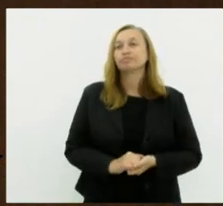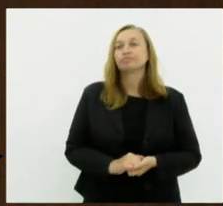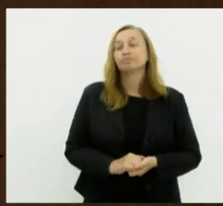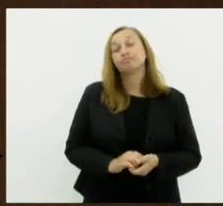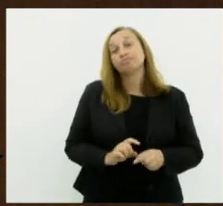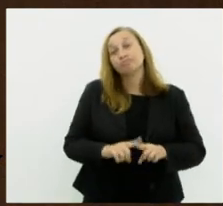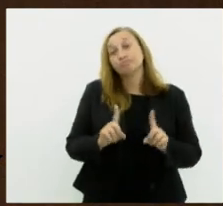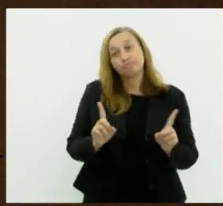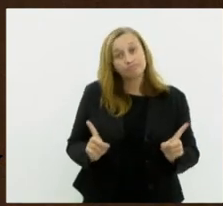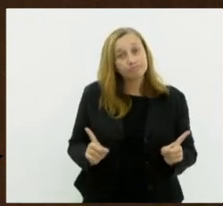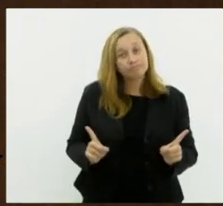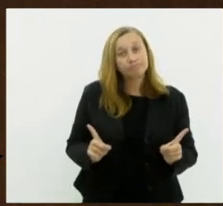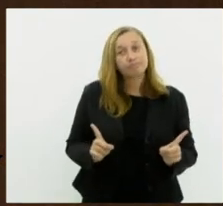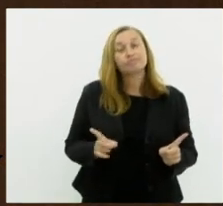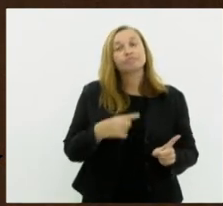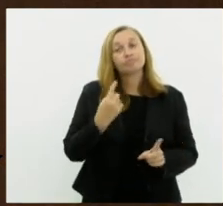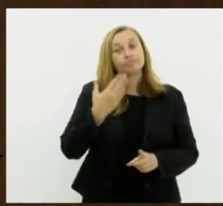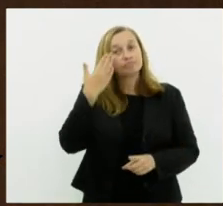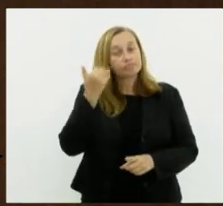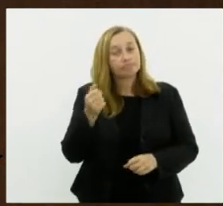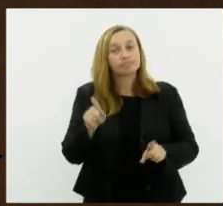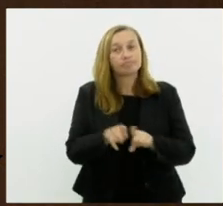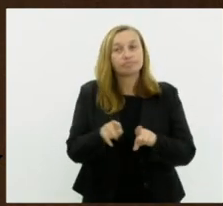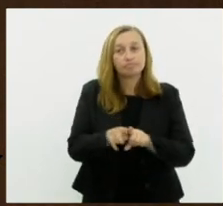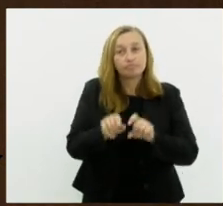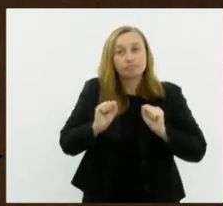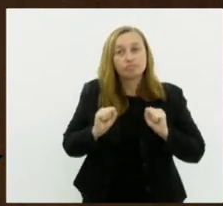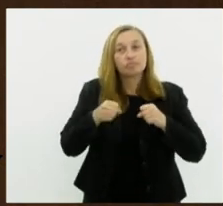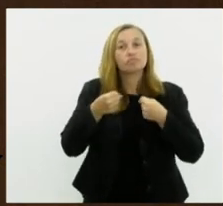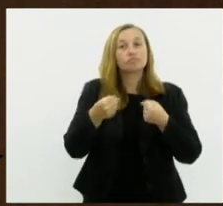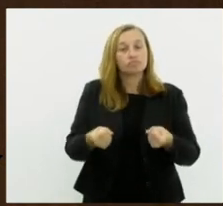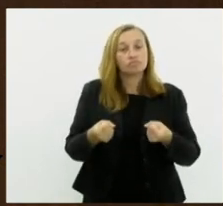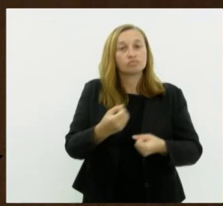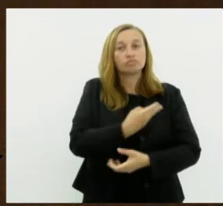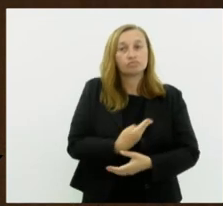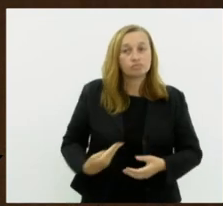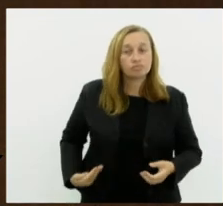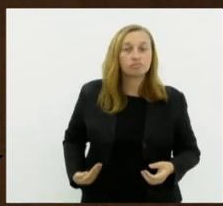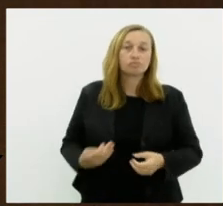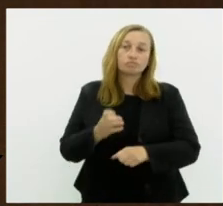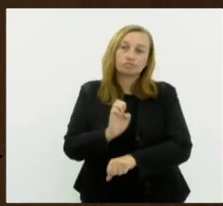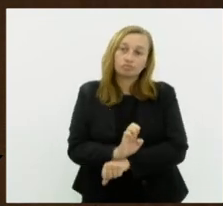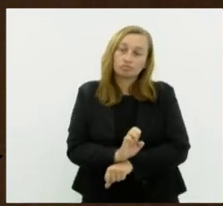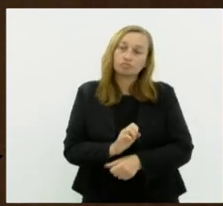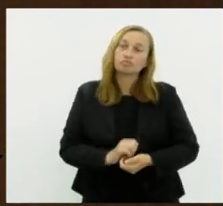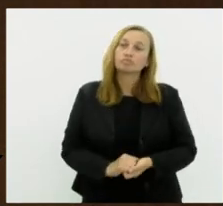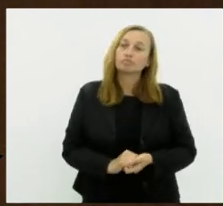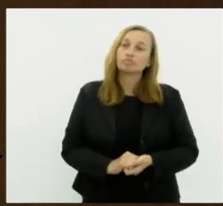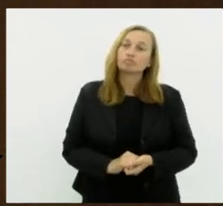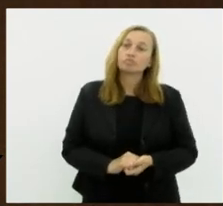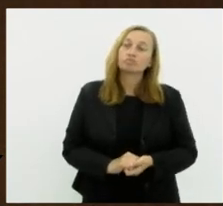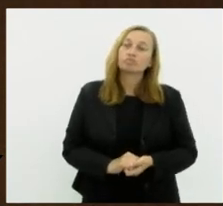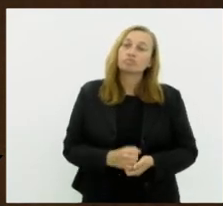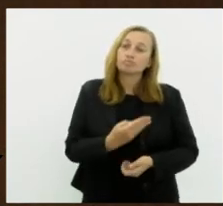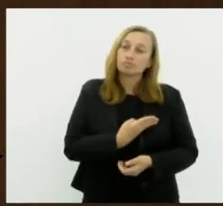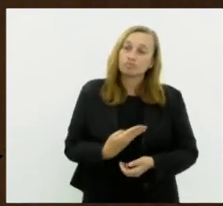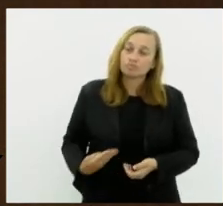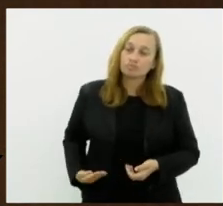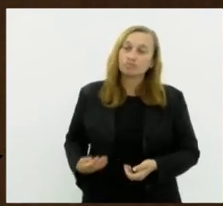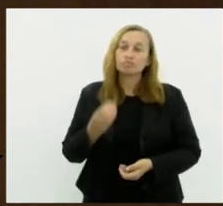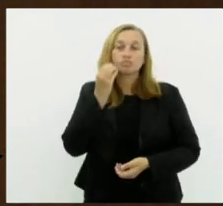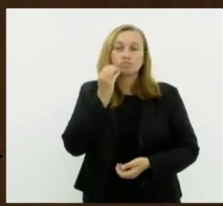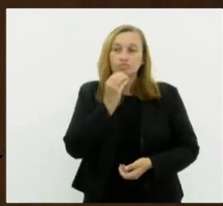Porém, nós sabemos também o esforço do governo do Estado, através do governador